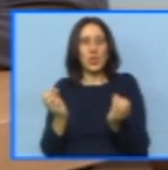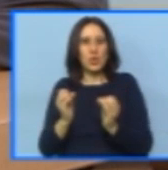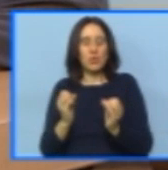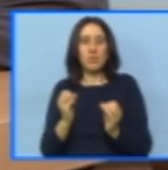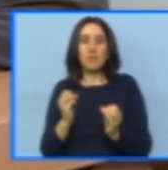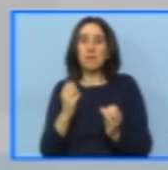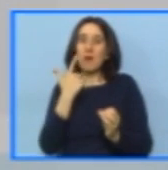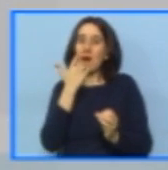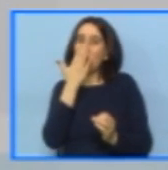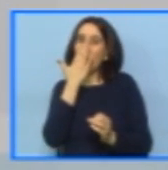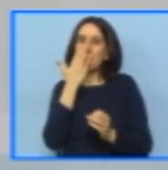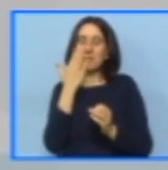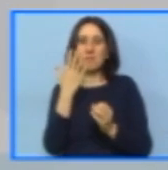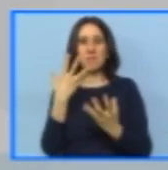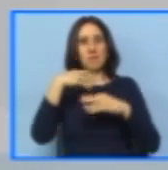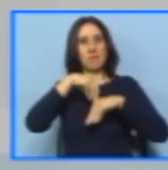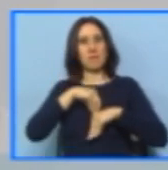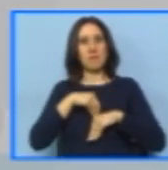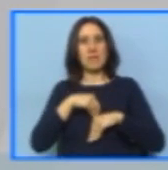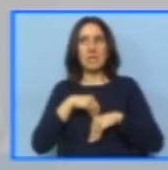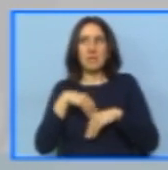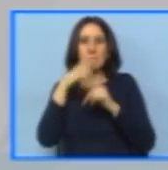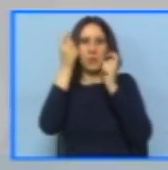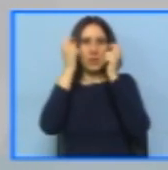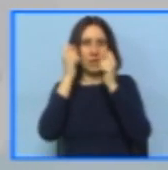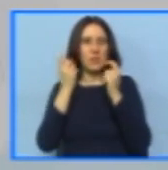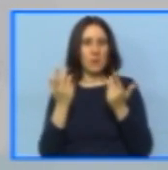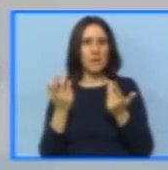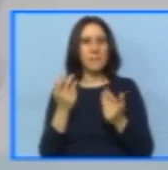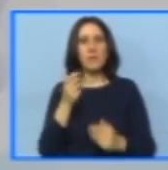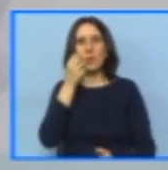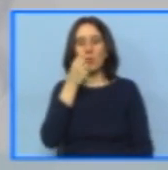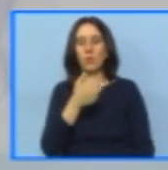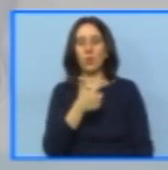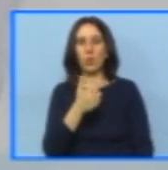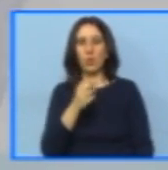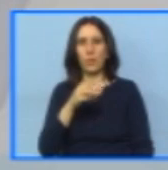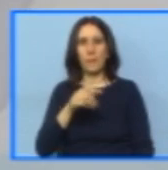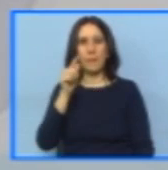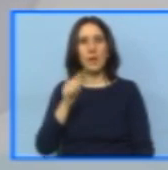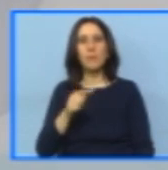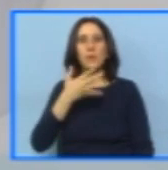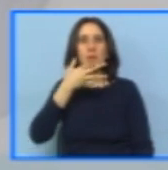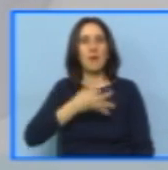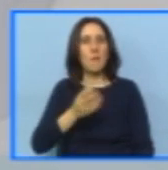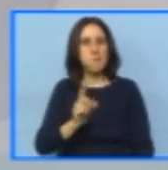personificado neste personagem, não é? Aqui, Tomé, com a sua